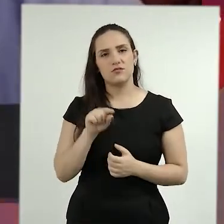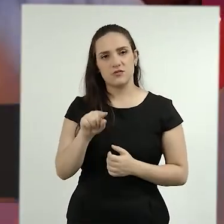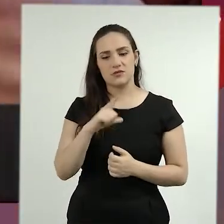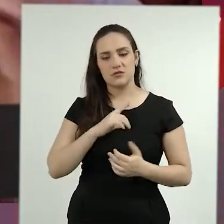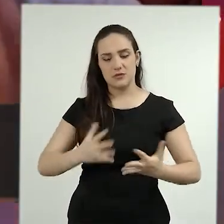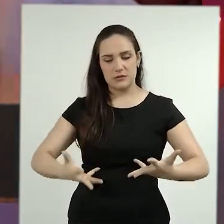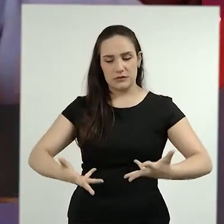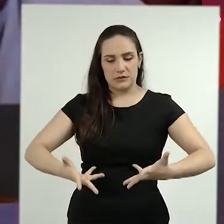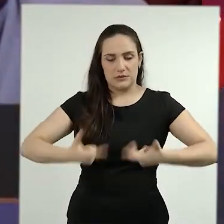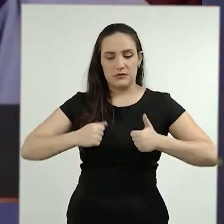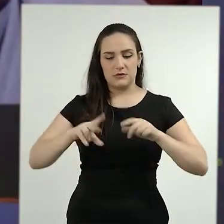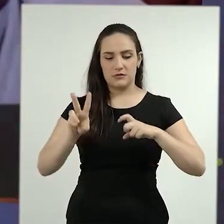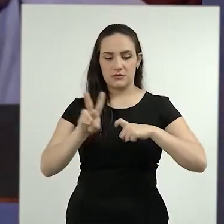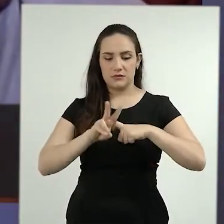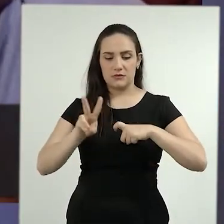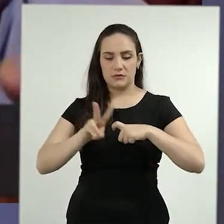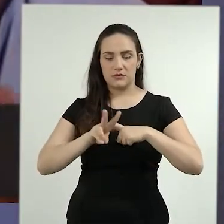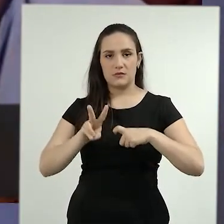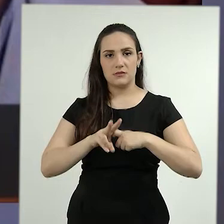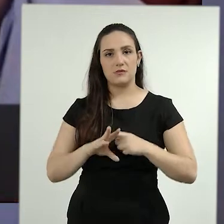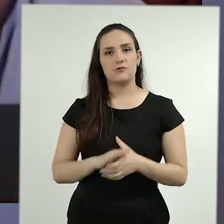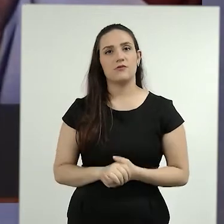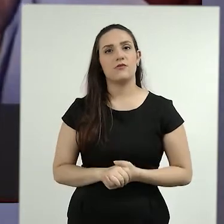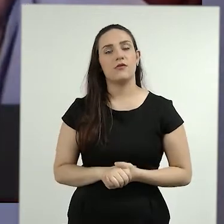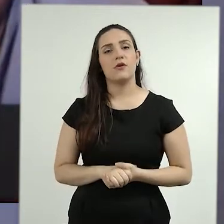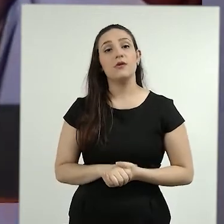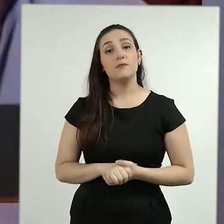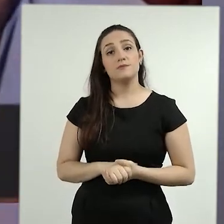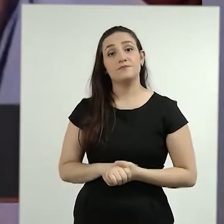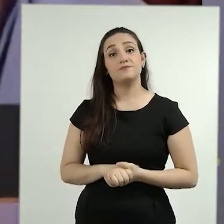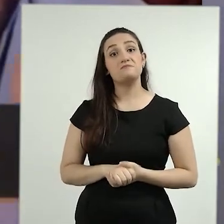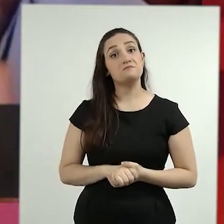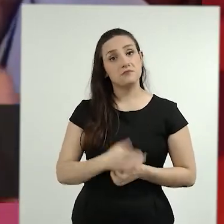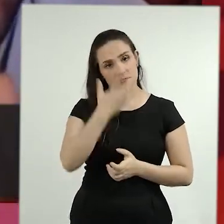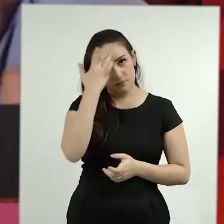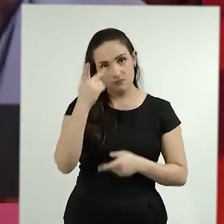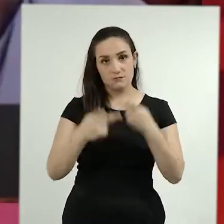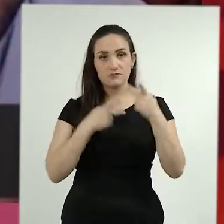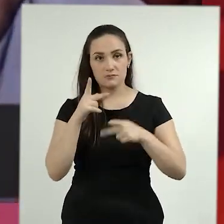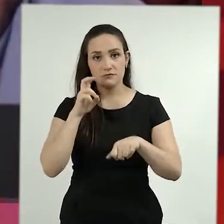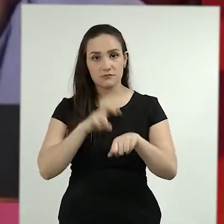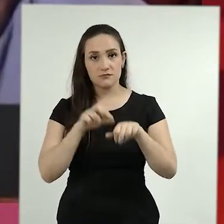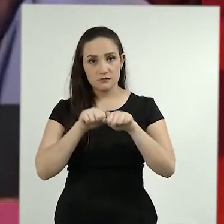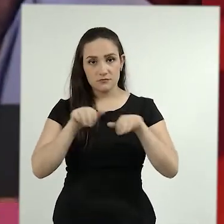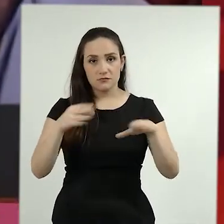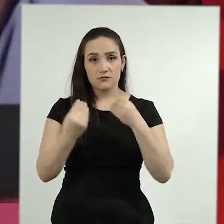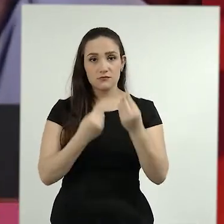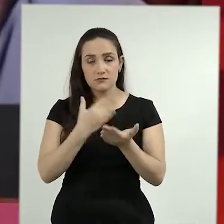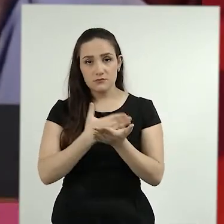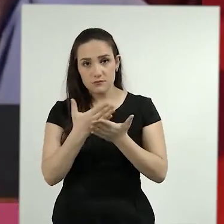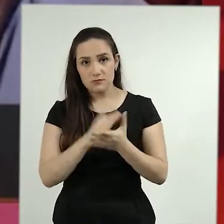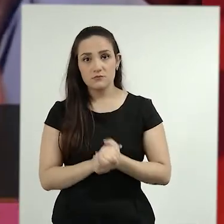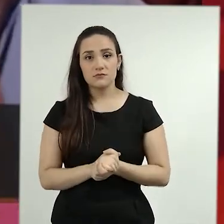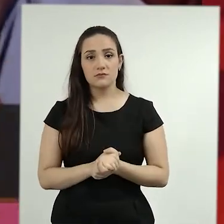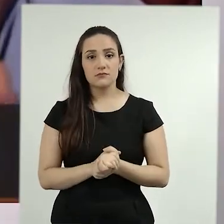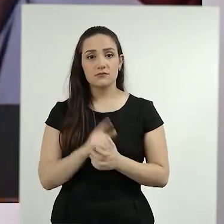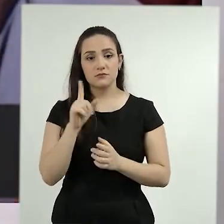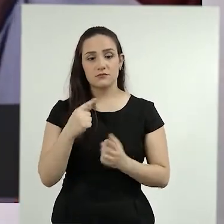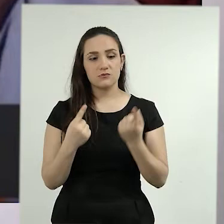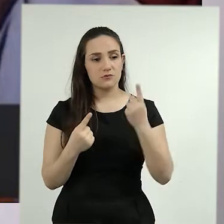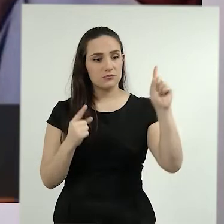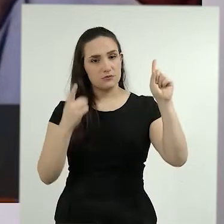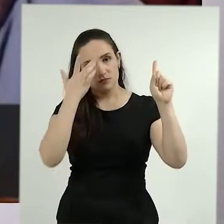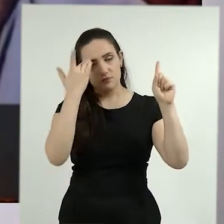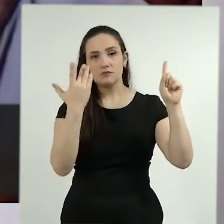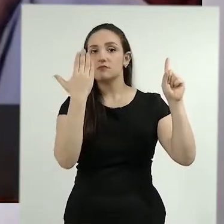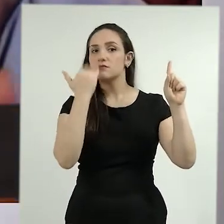que você tem essa expertise de veterinário, o coronavírus, segundo as fontes internacionais, ele nasceu a partir